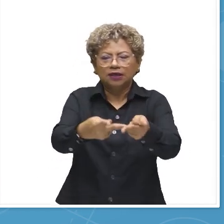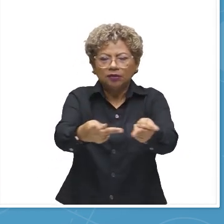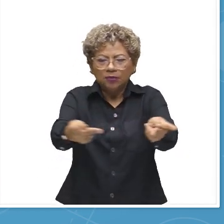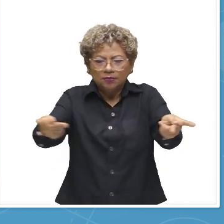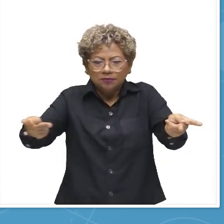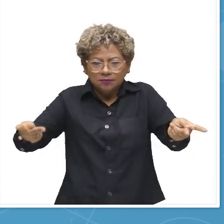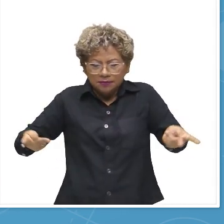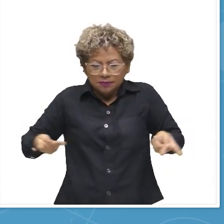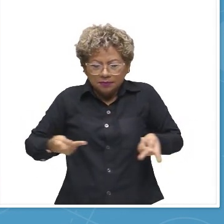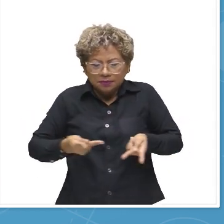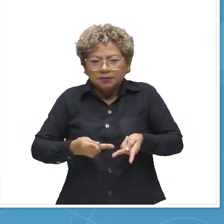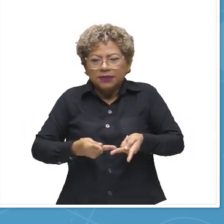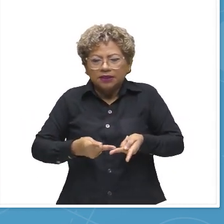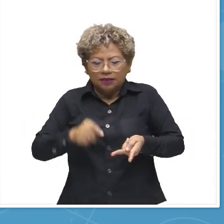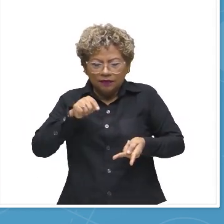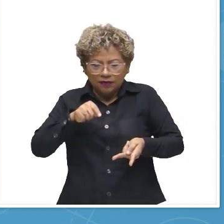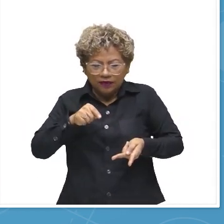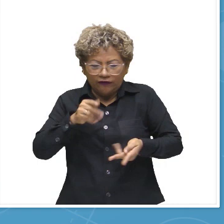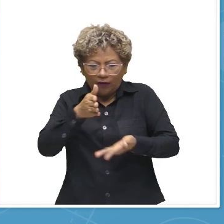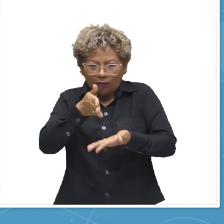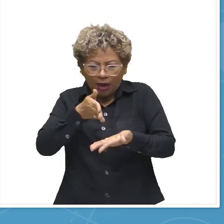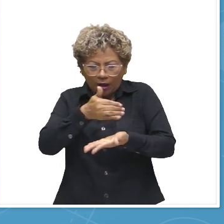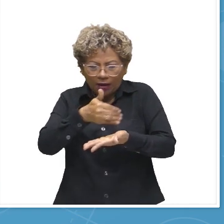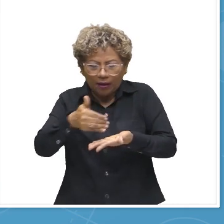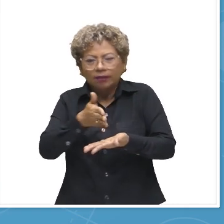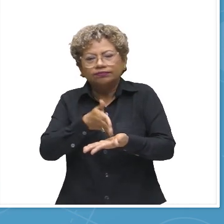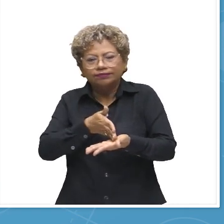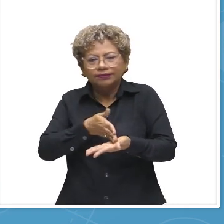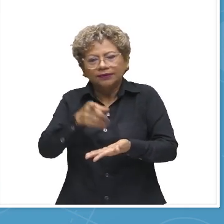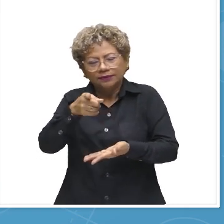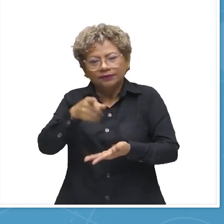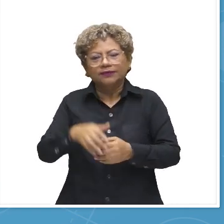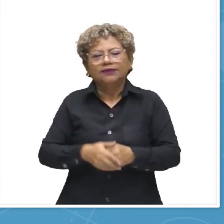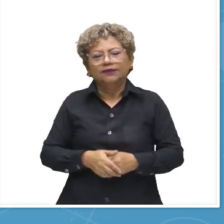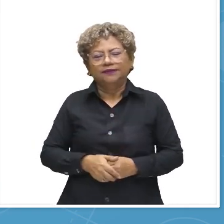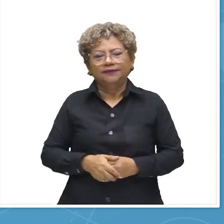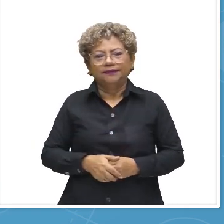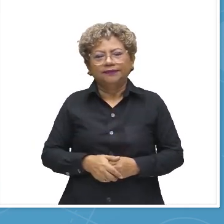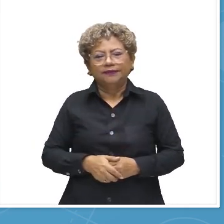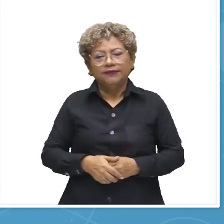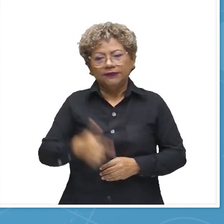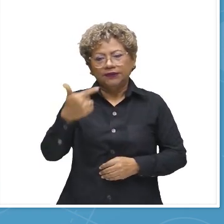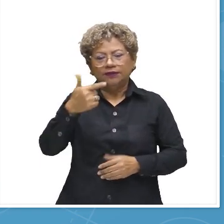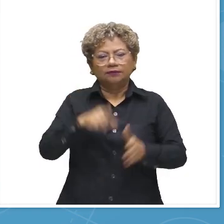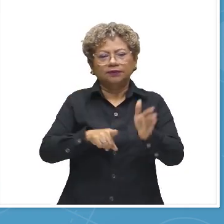pizza nessa razão, 3/4. Na questão 2,